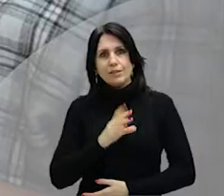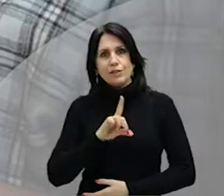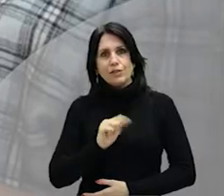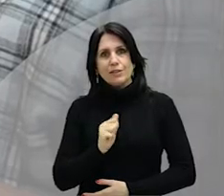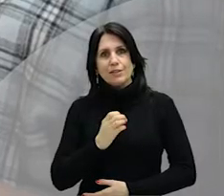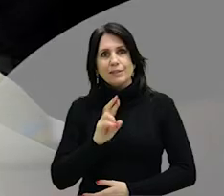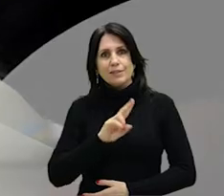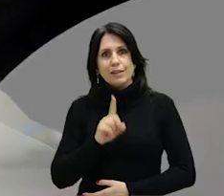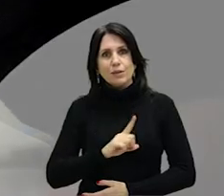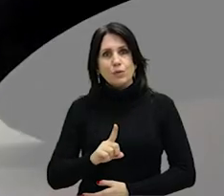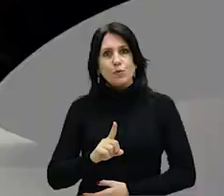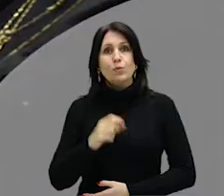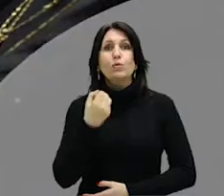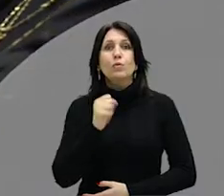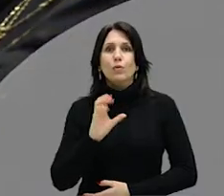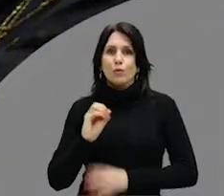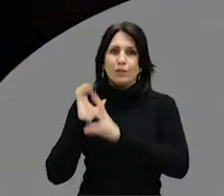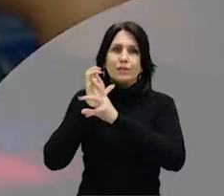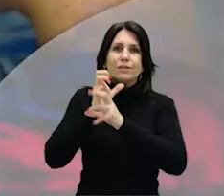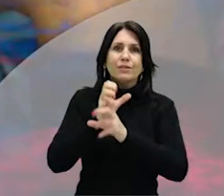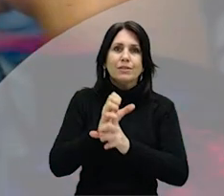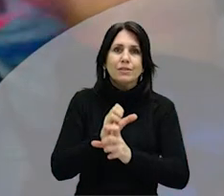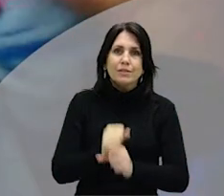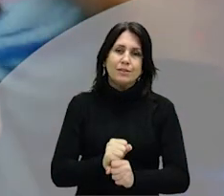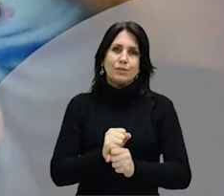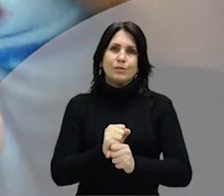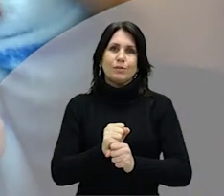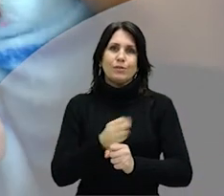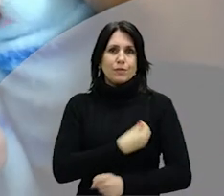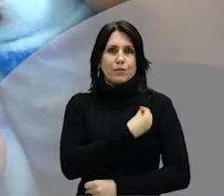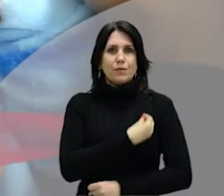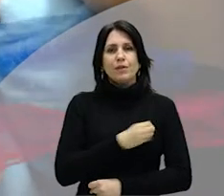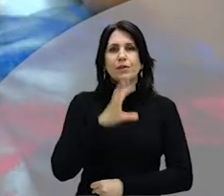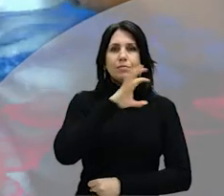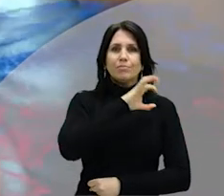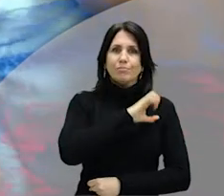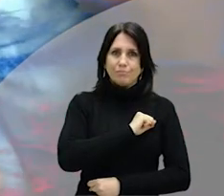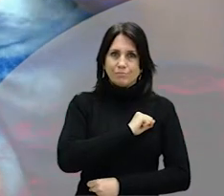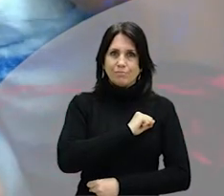Dias da Cruz, 80 anos. Uma história de vida e de amor.